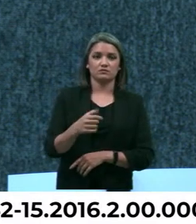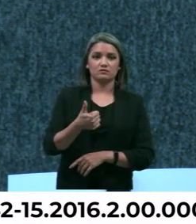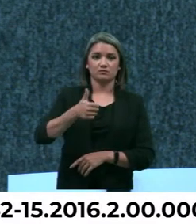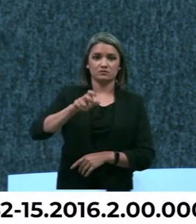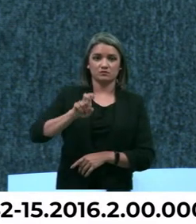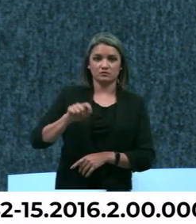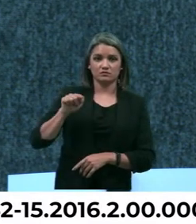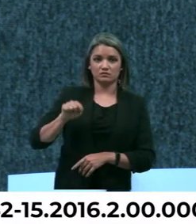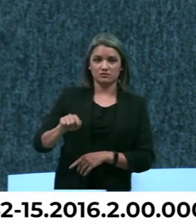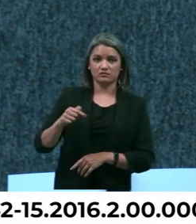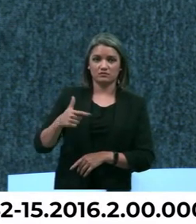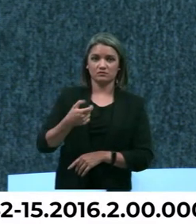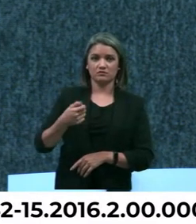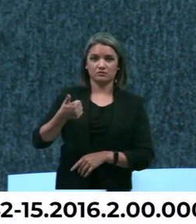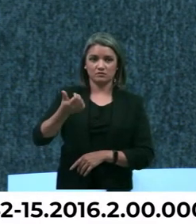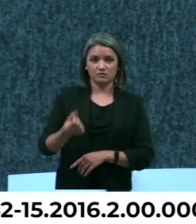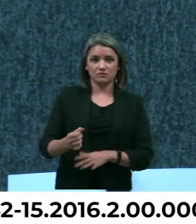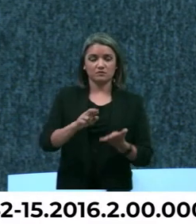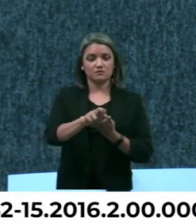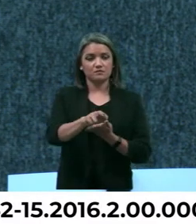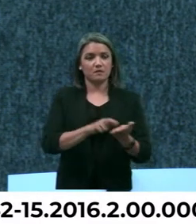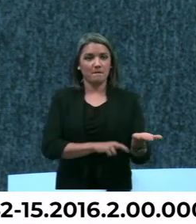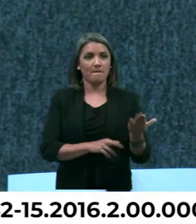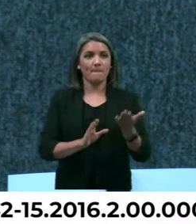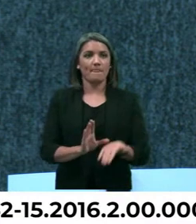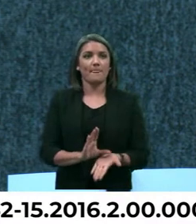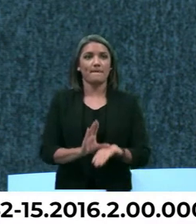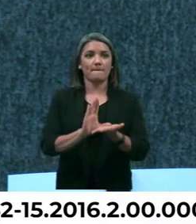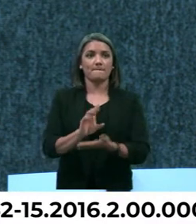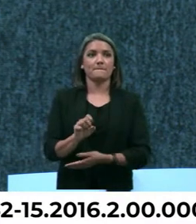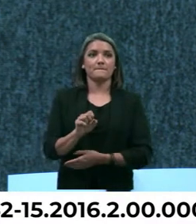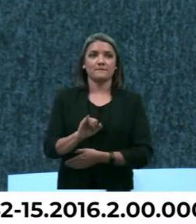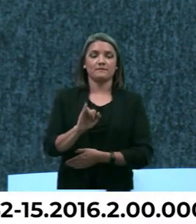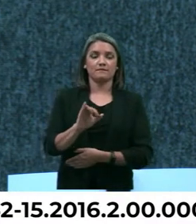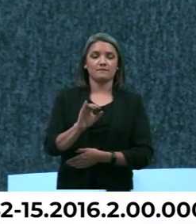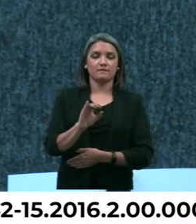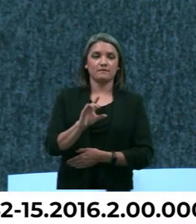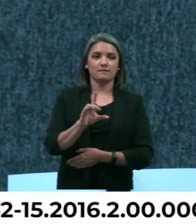5442/15/2016, sob a relatoria do conselheiro Sidney Madruga.